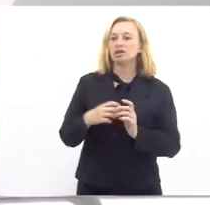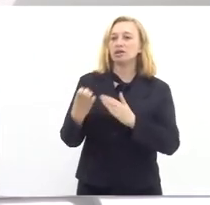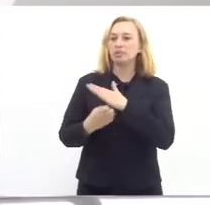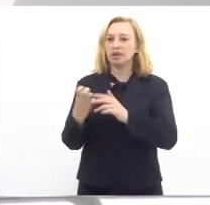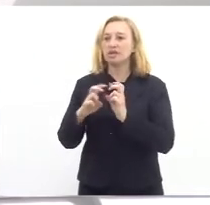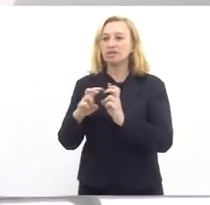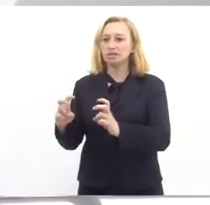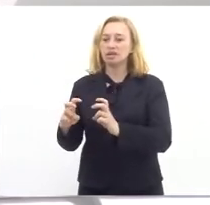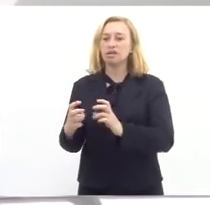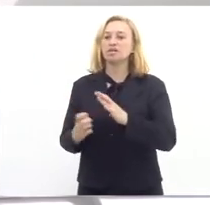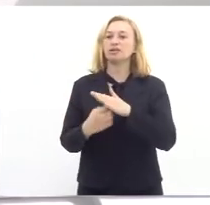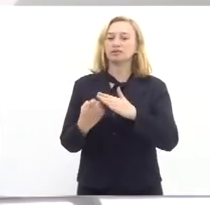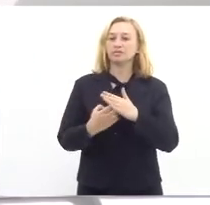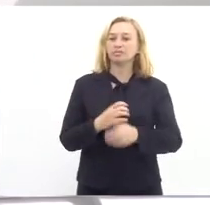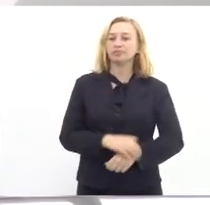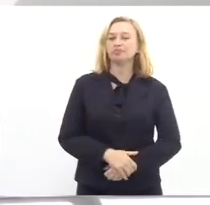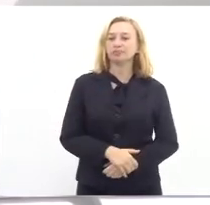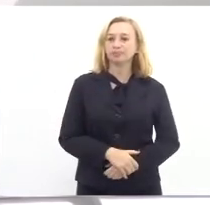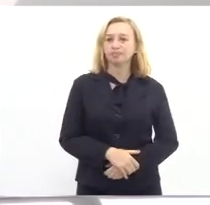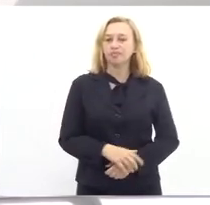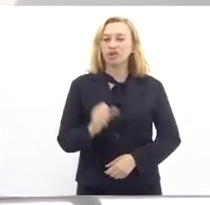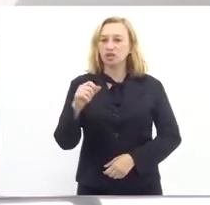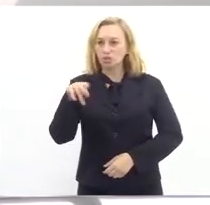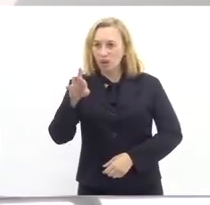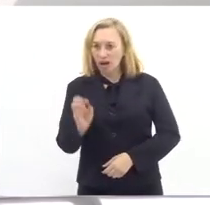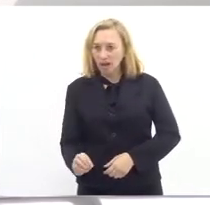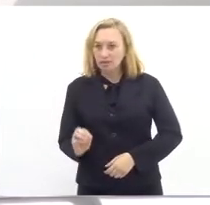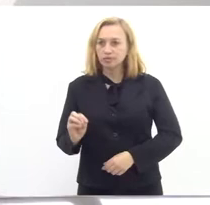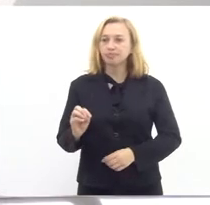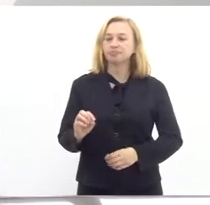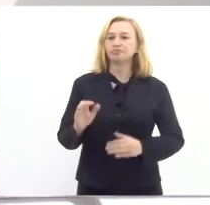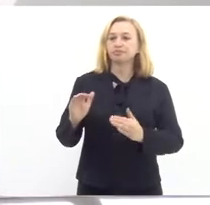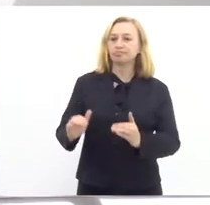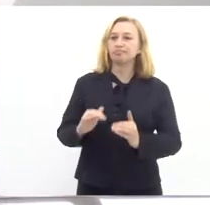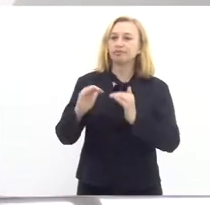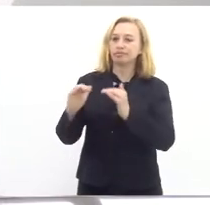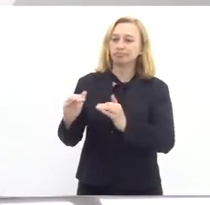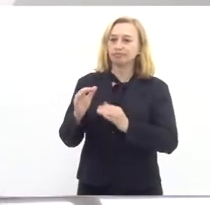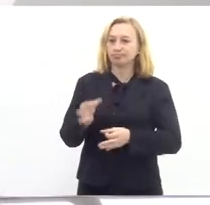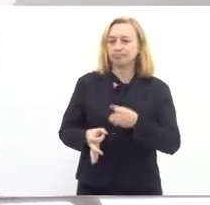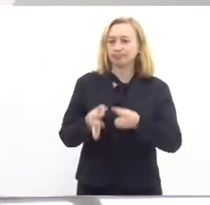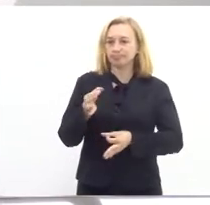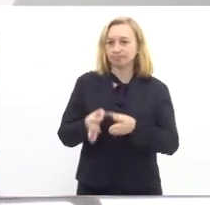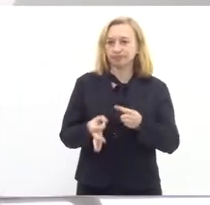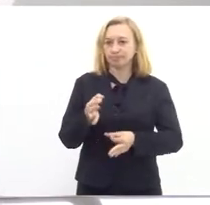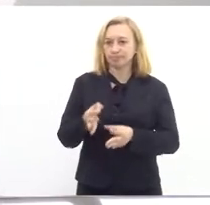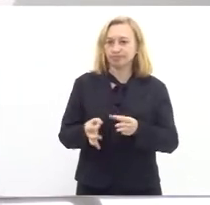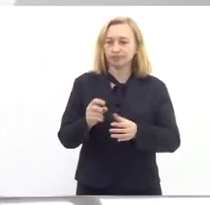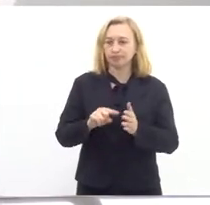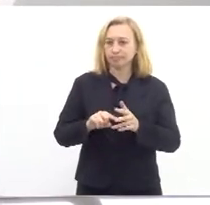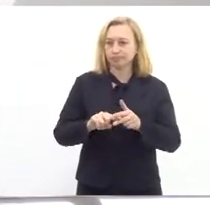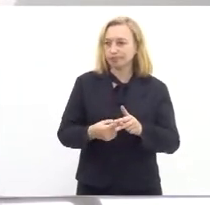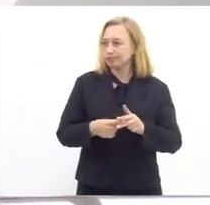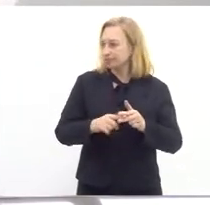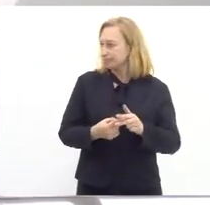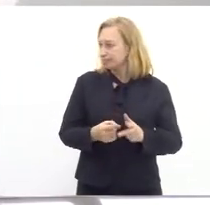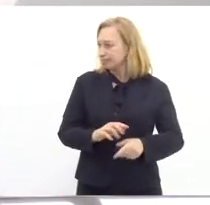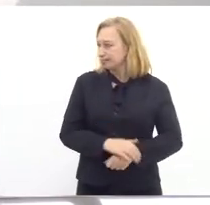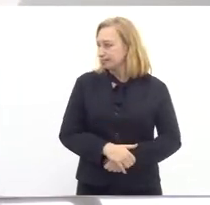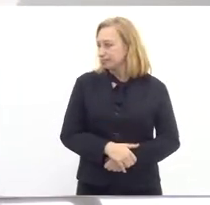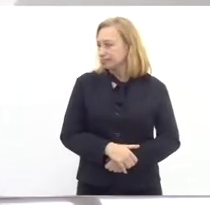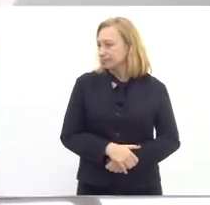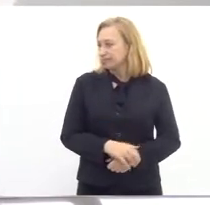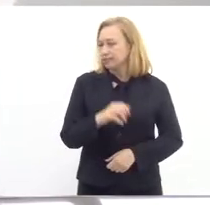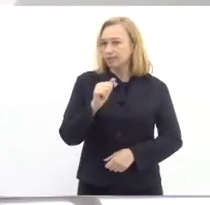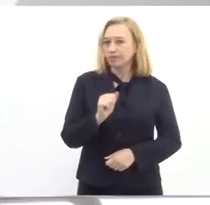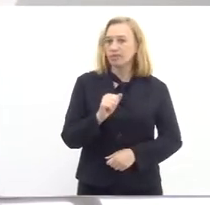Juliana Barreto, gerente de comunicação, Eduardo Santiago, gerente executivo, jurídico e regulatório, perdão. Rafael Matos, advogado da